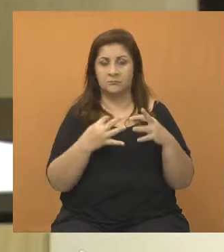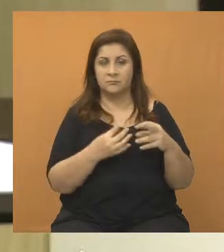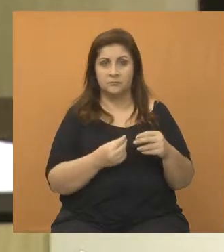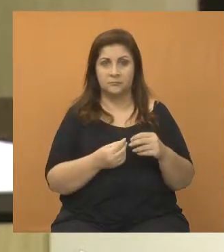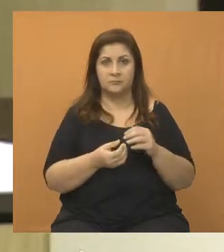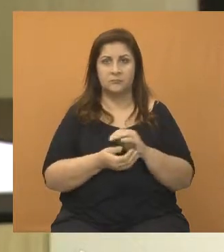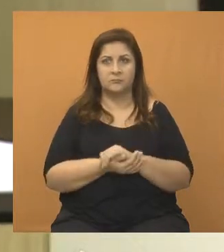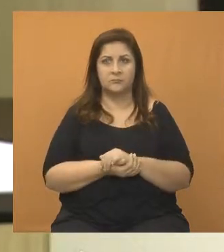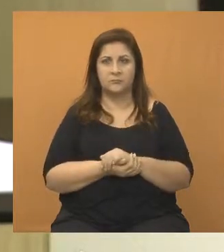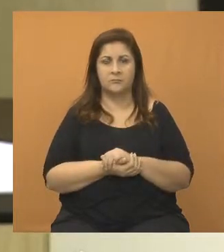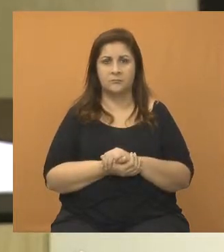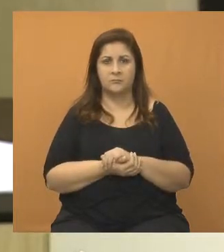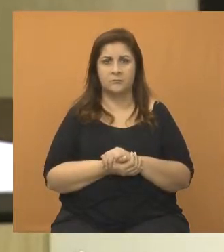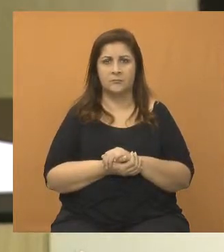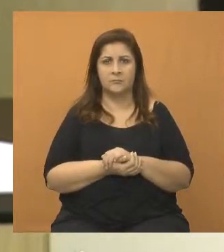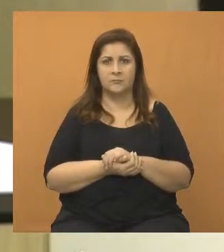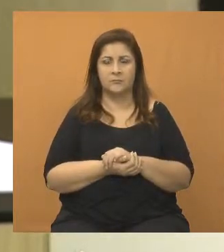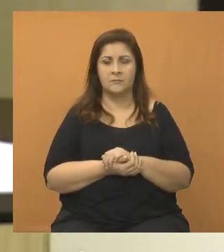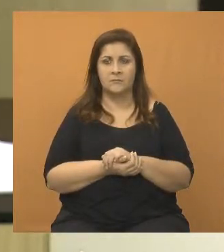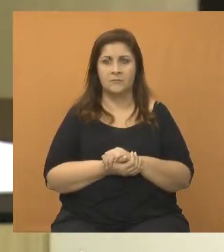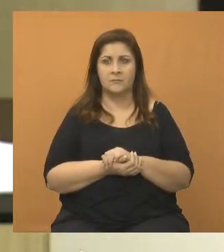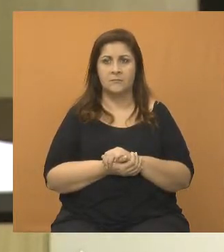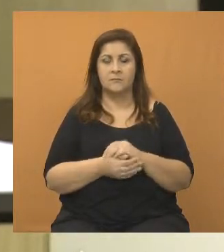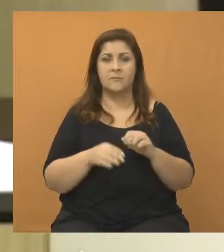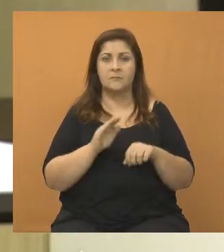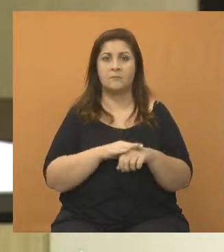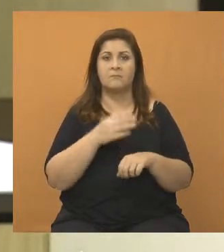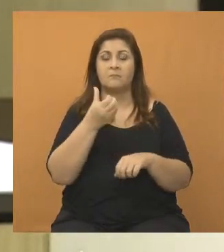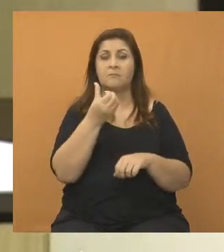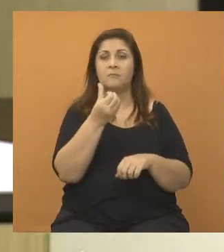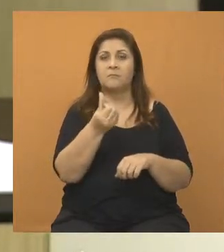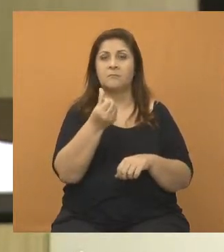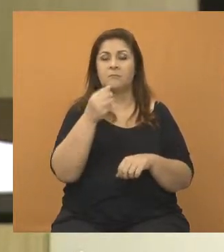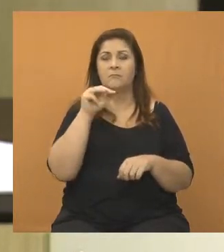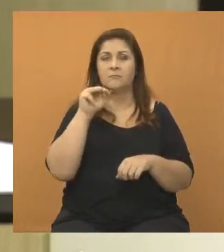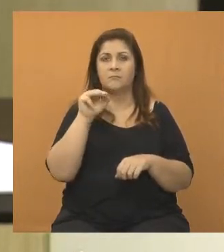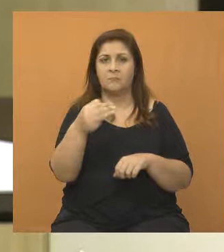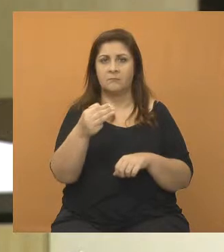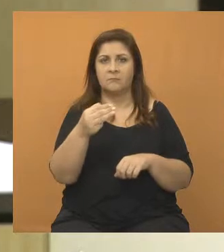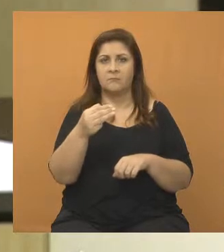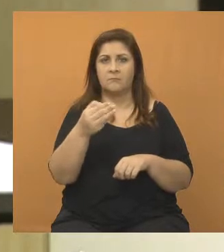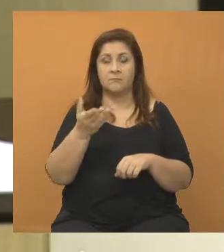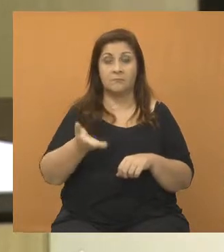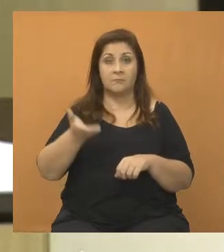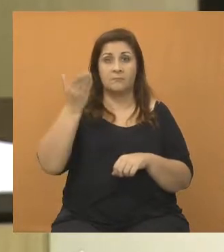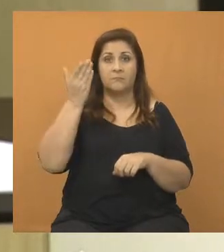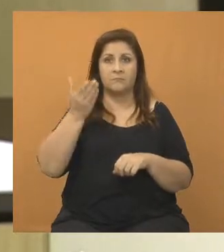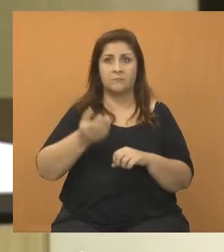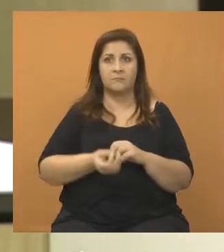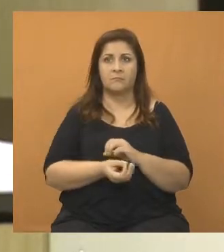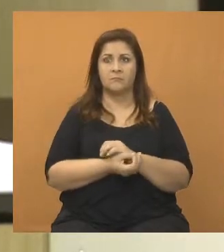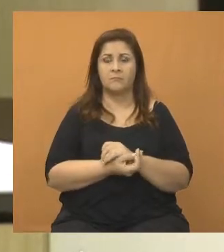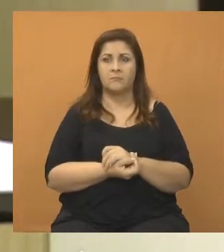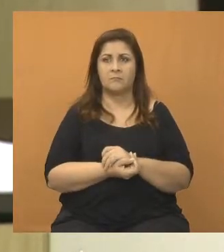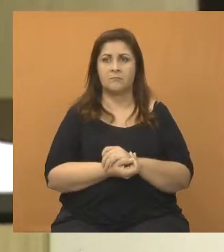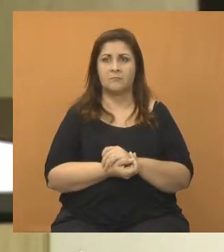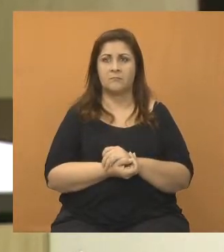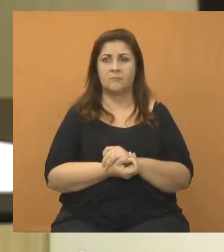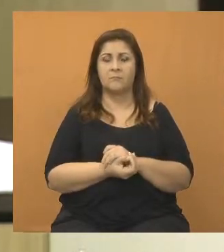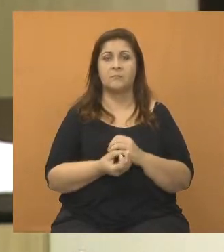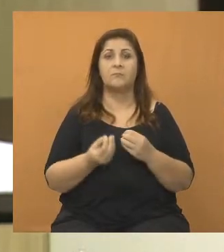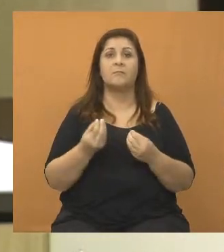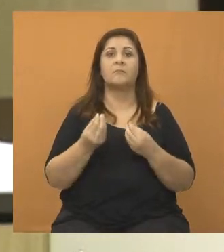tem um pouco mais de 6 milhões de aumento. Uhum. Como se